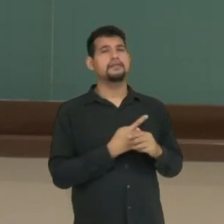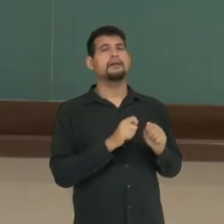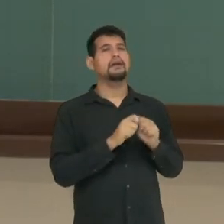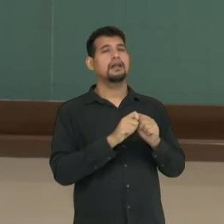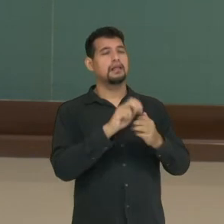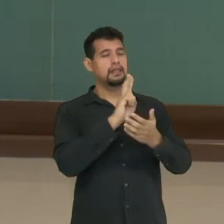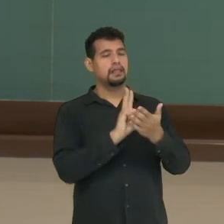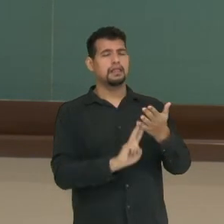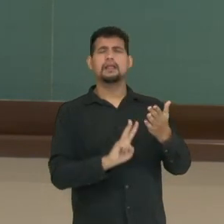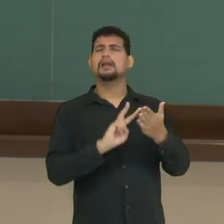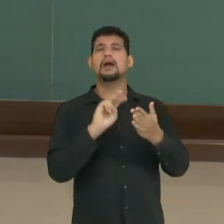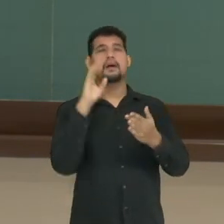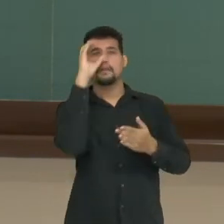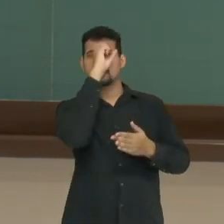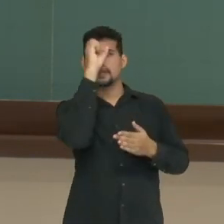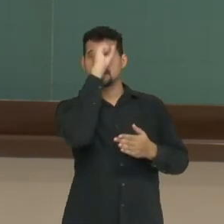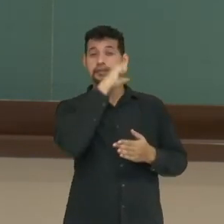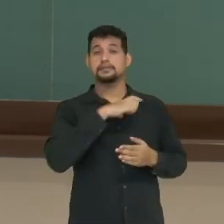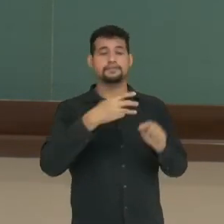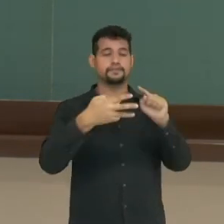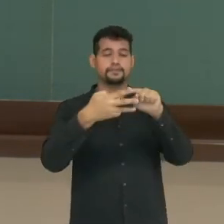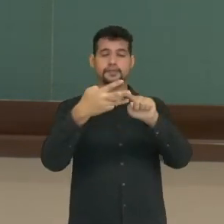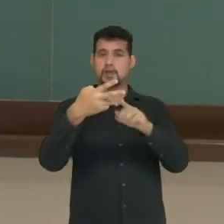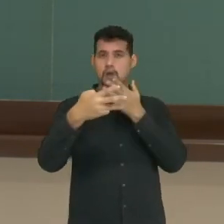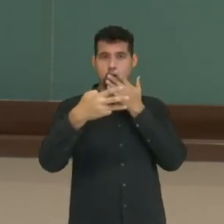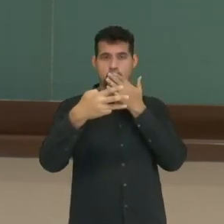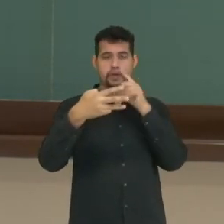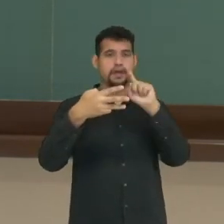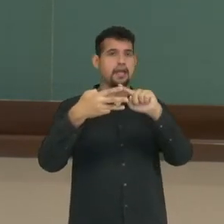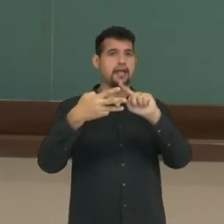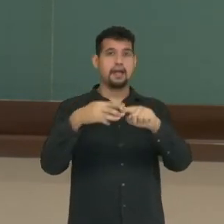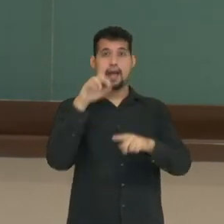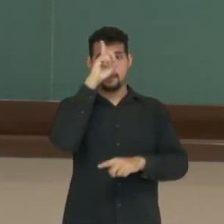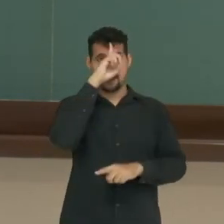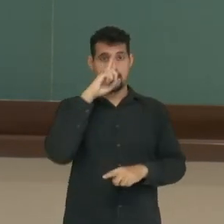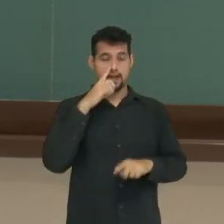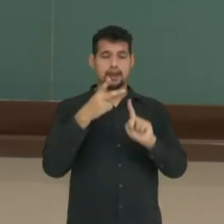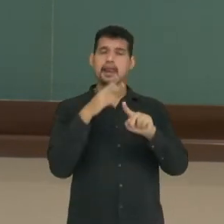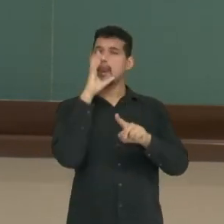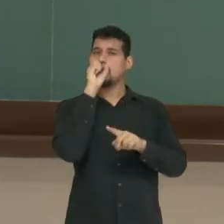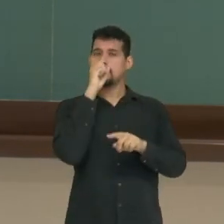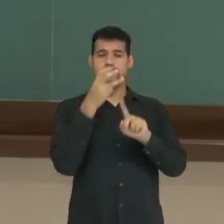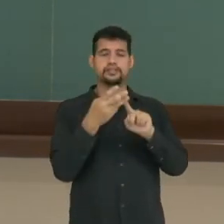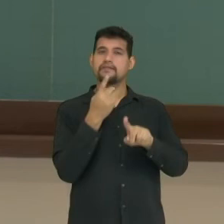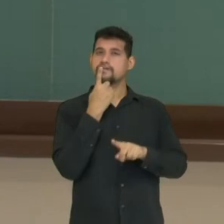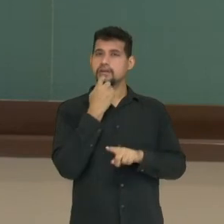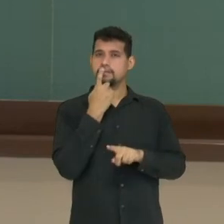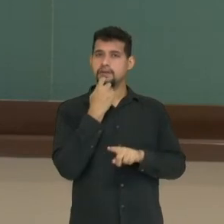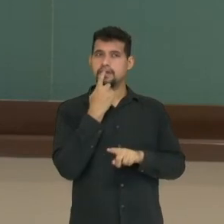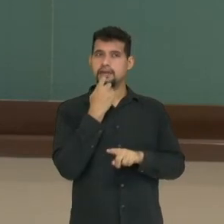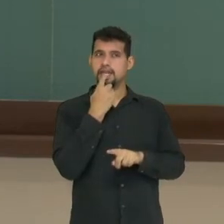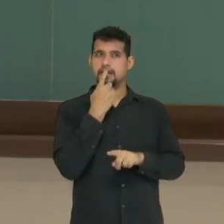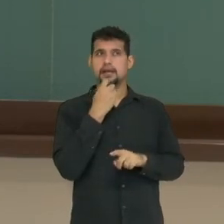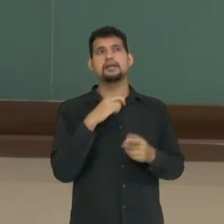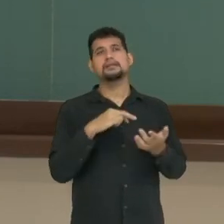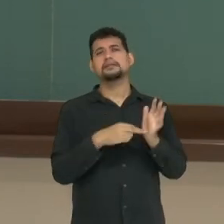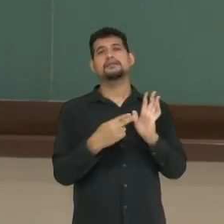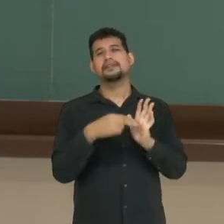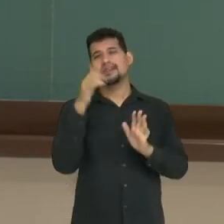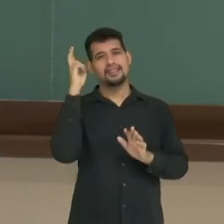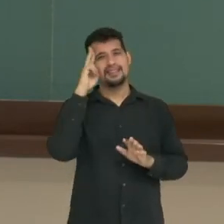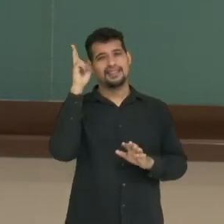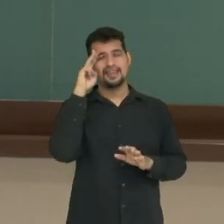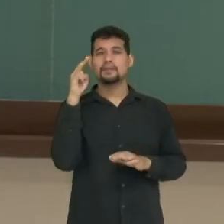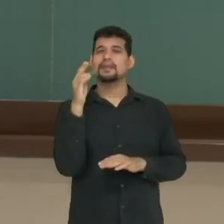dessas cores. Então temos 3 cores. Amarelo, laranja e vermelha, né? E quando foi o lockdown era